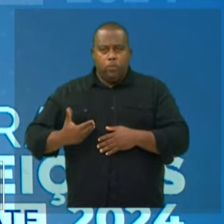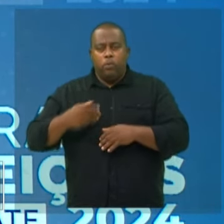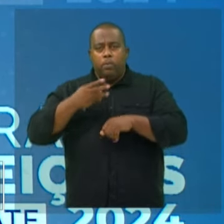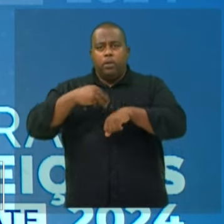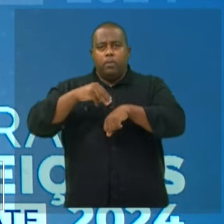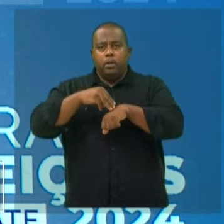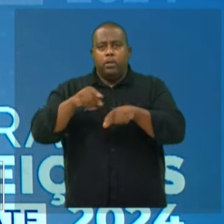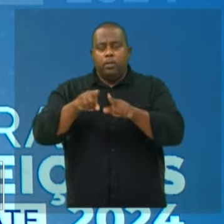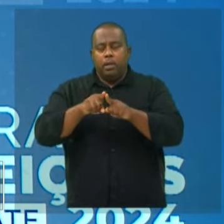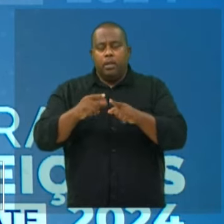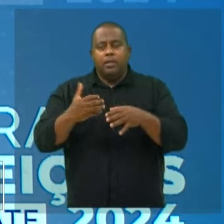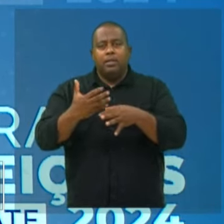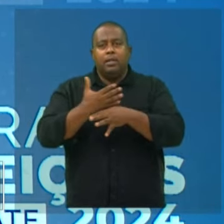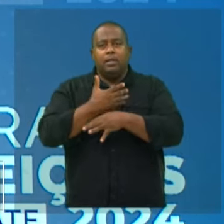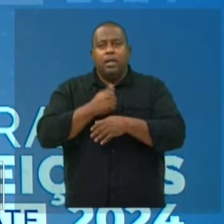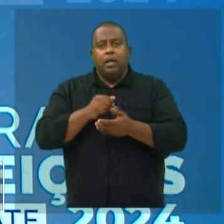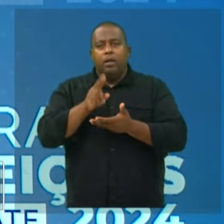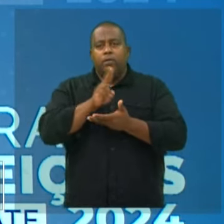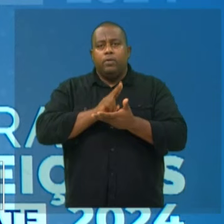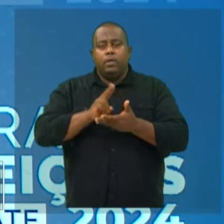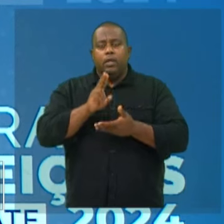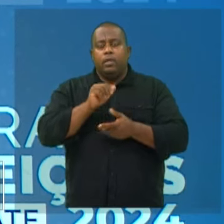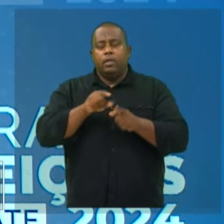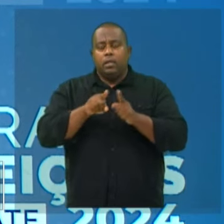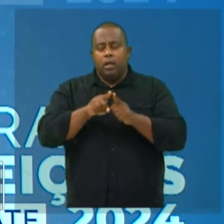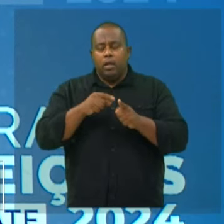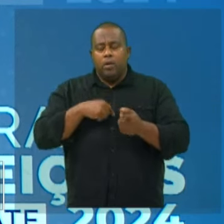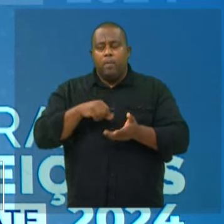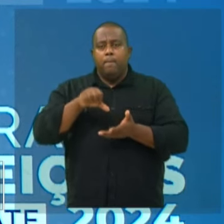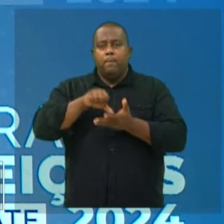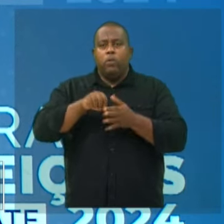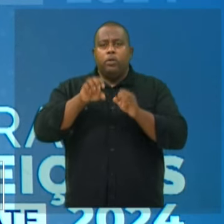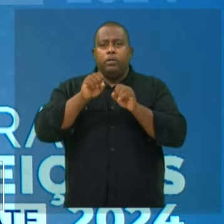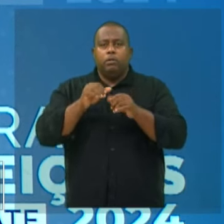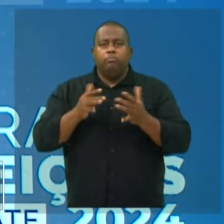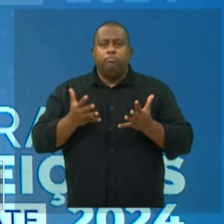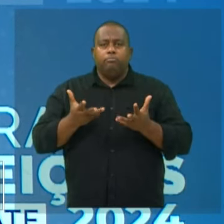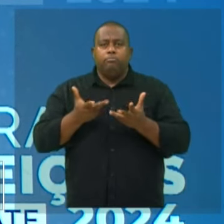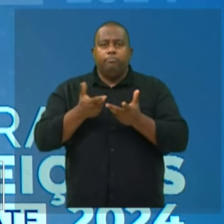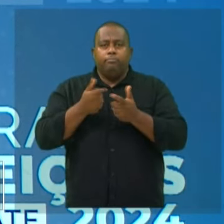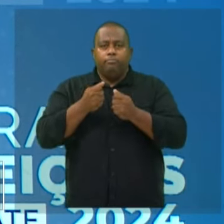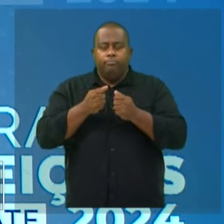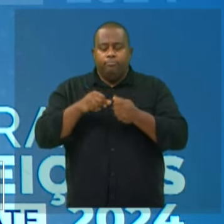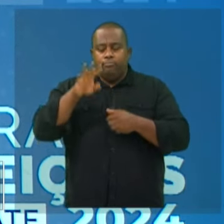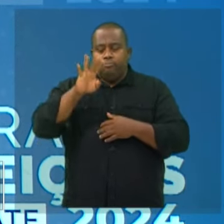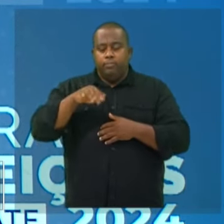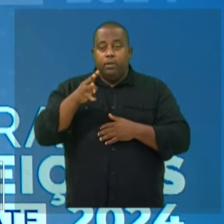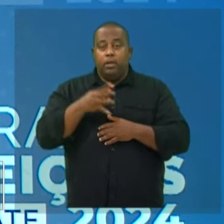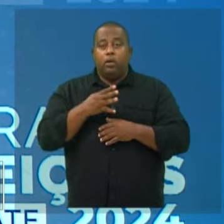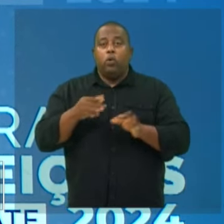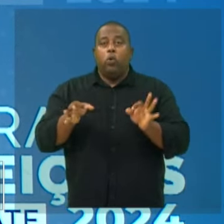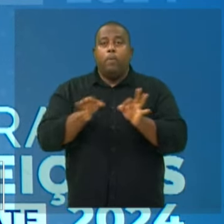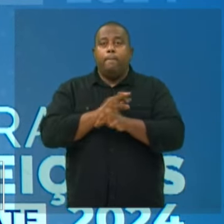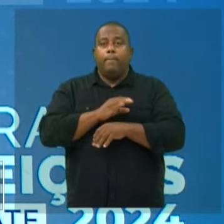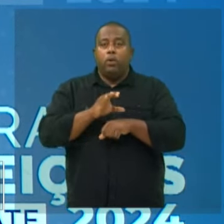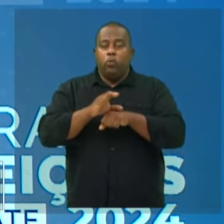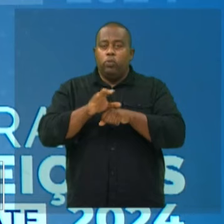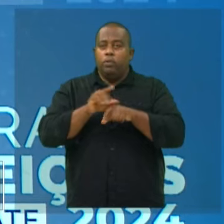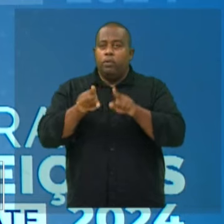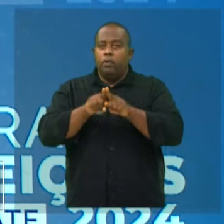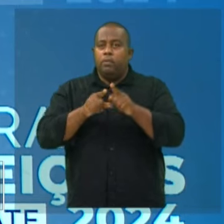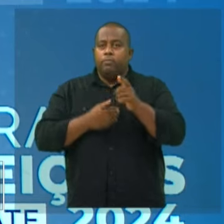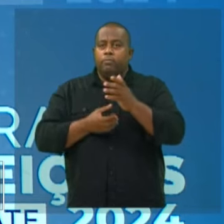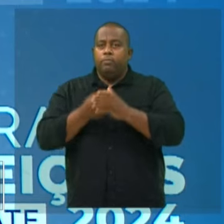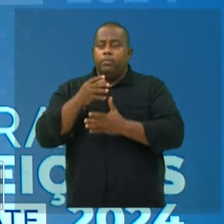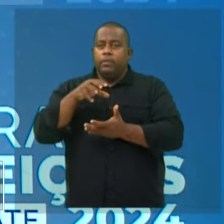Cidade Universitária um polo de ensino superior de excelência com com a grade completa de cursos onde também será implantado